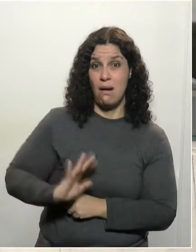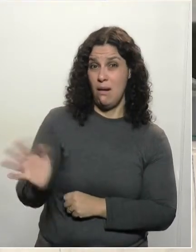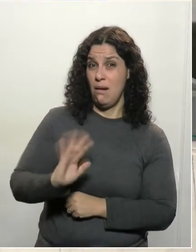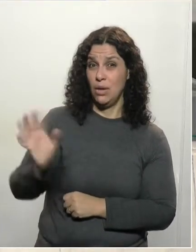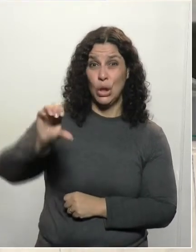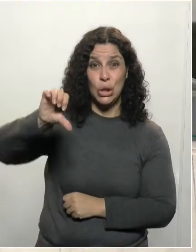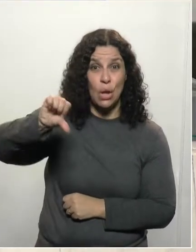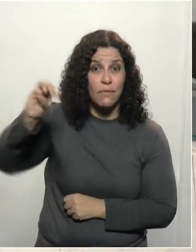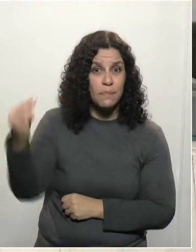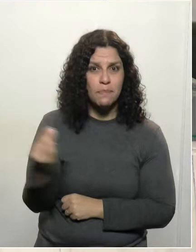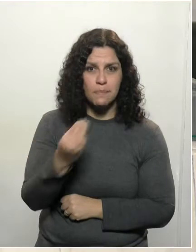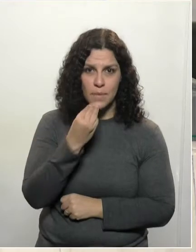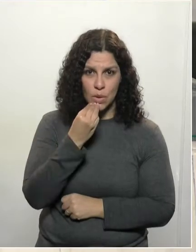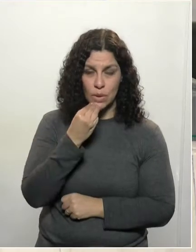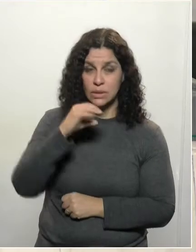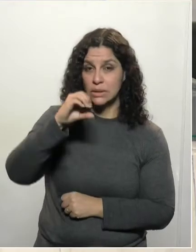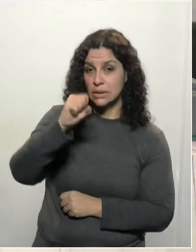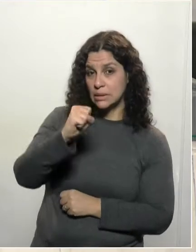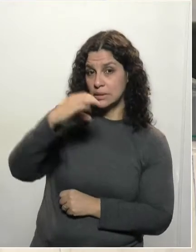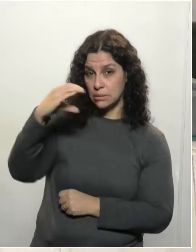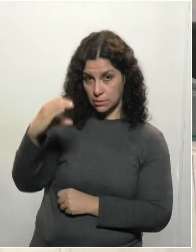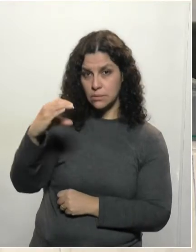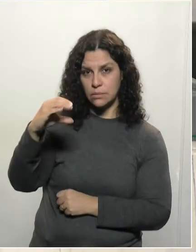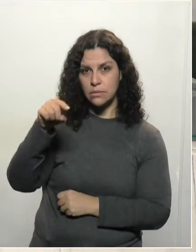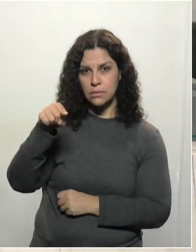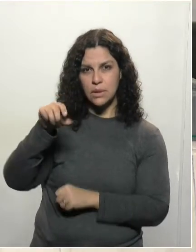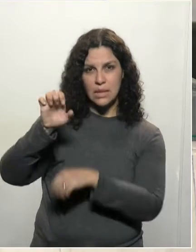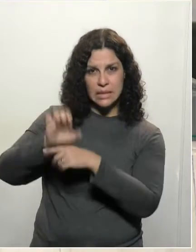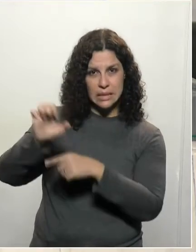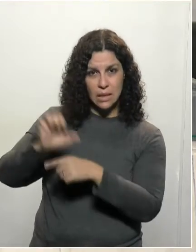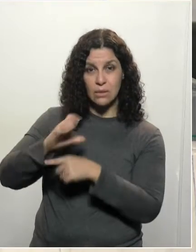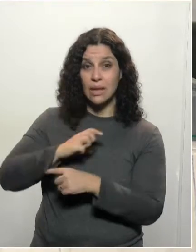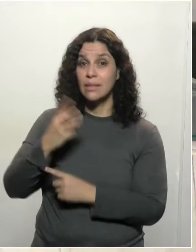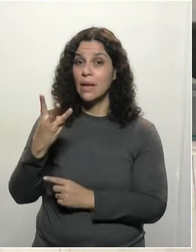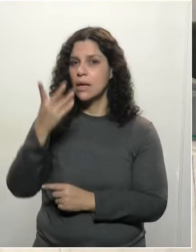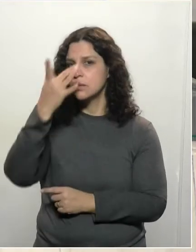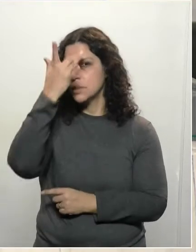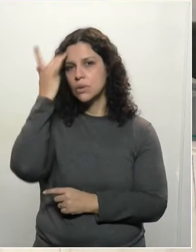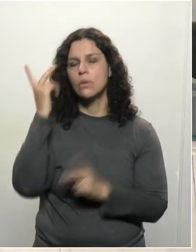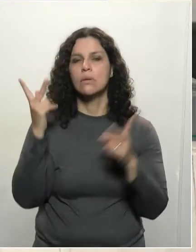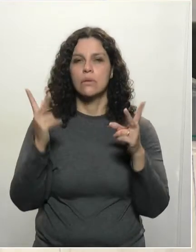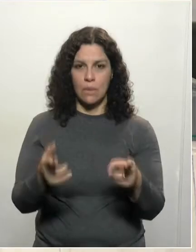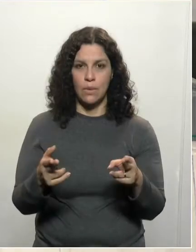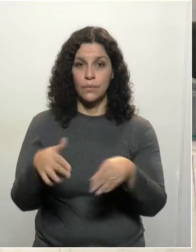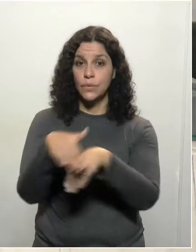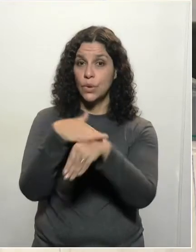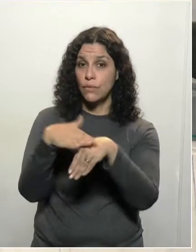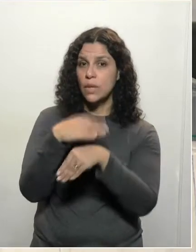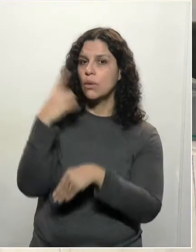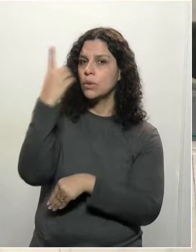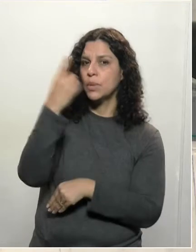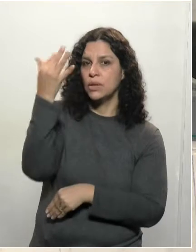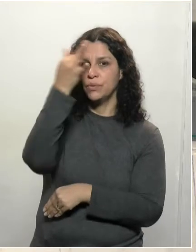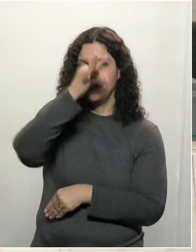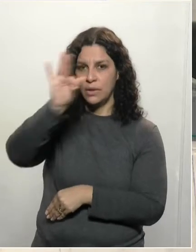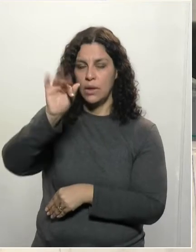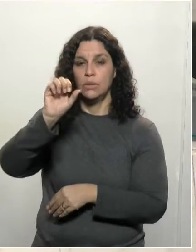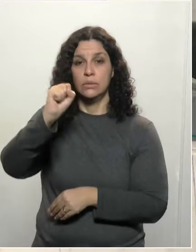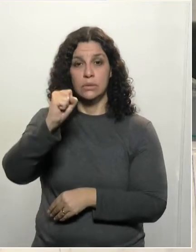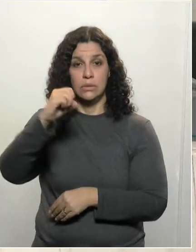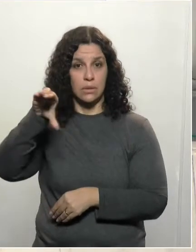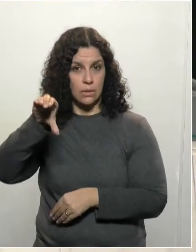alto. Santa Catarina tem 3 casos, e eu conversei com o deputado federal de Santa